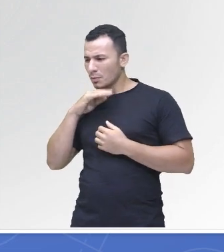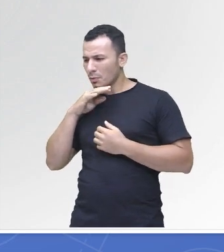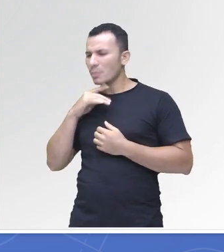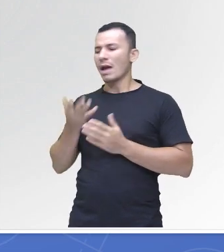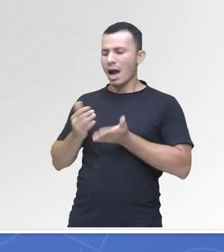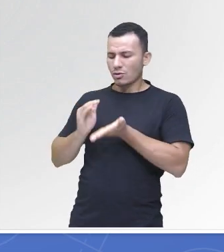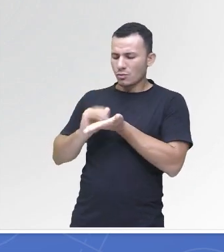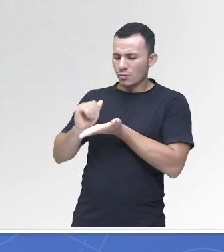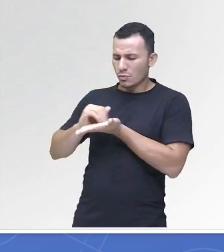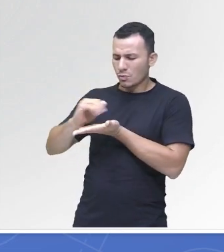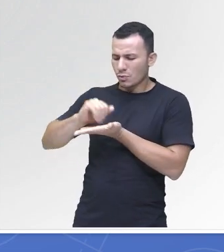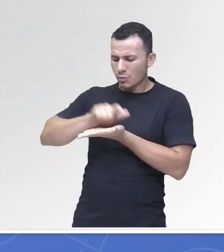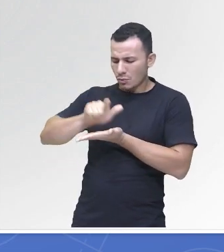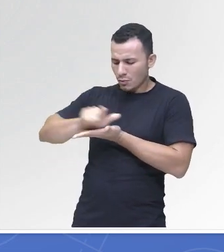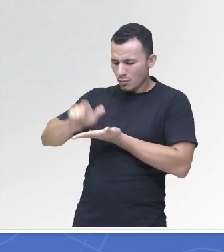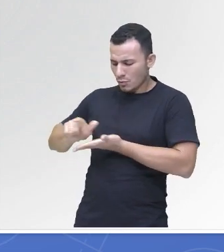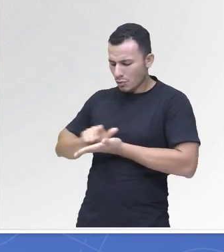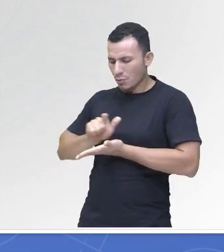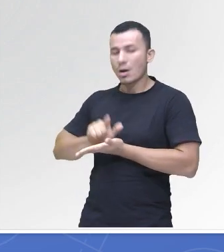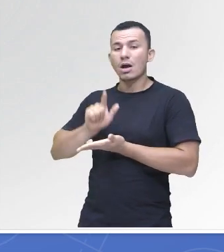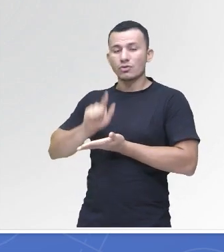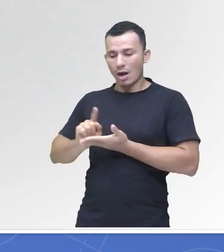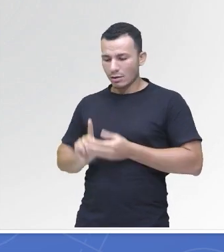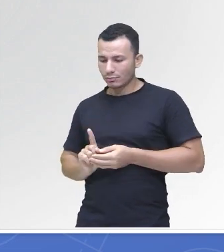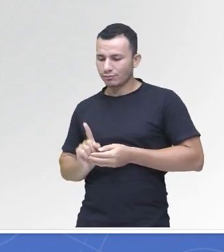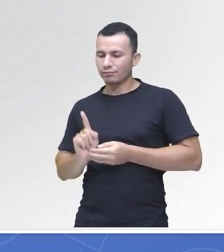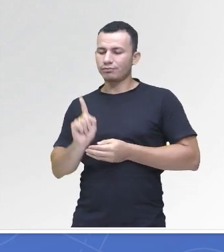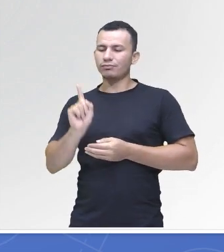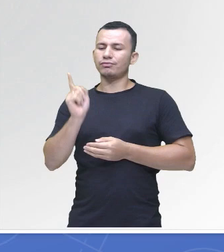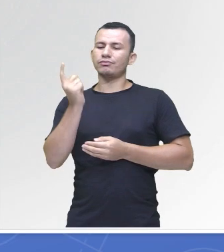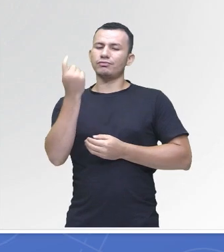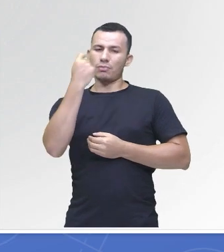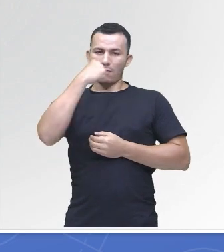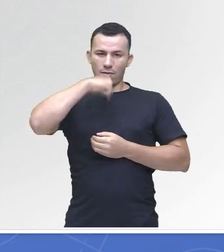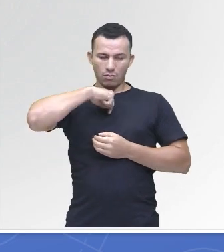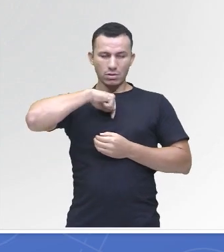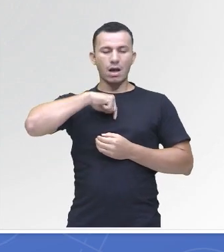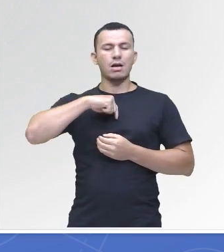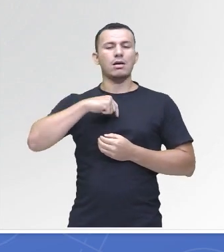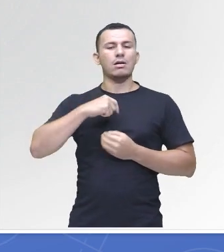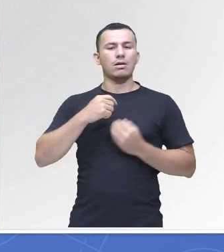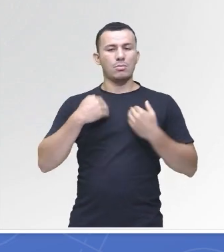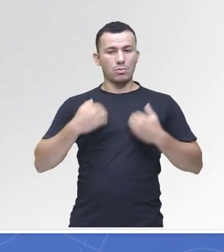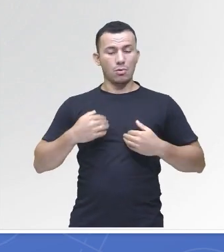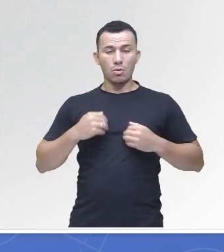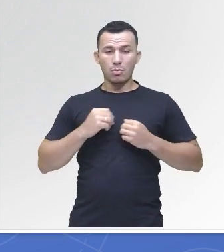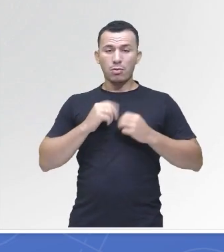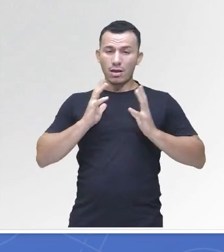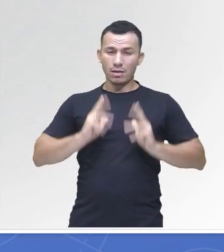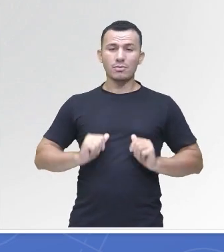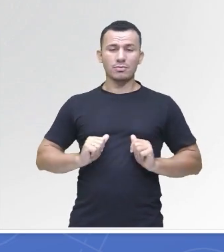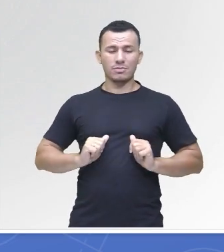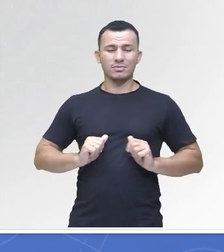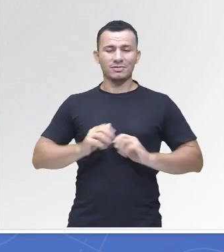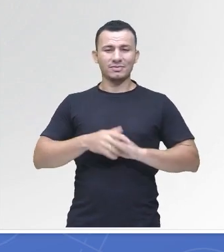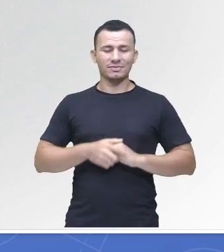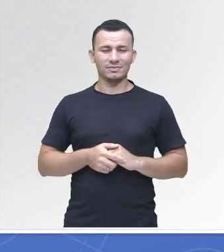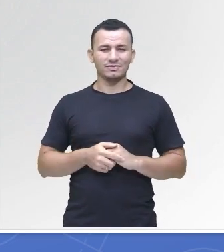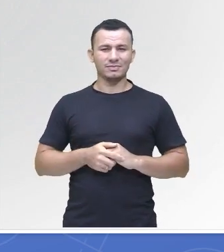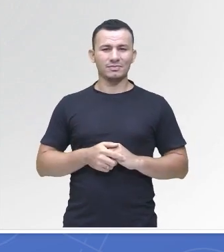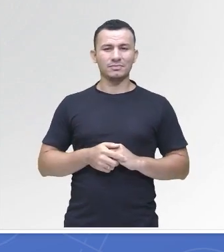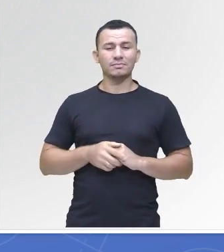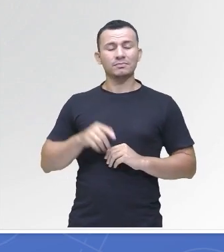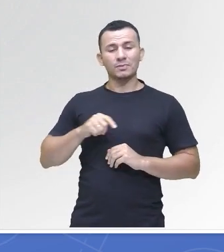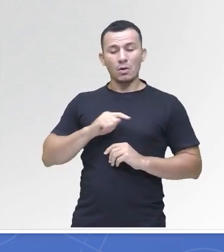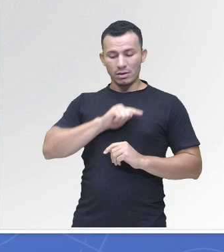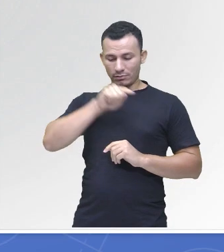antes de retornar esse líquido para a corrente sanguínea, tá? Então, a gente tem essa relação desse líquido que é